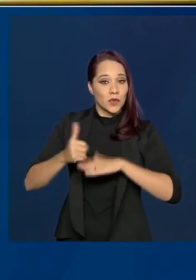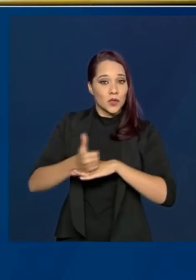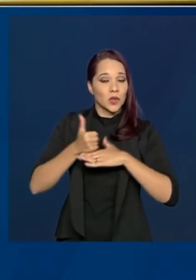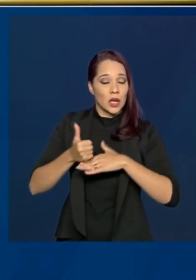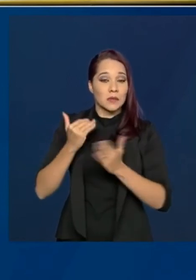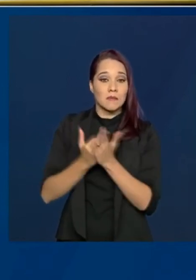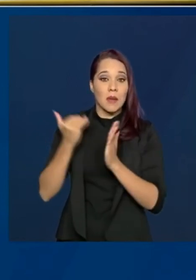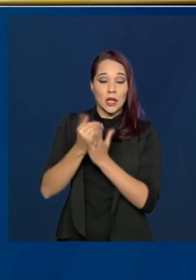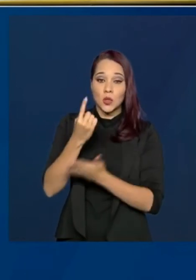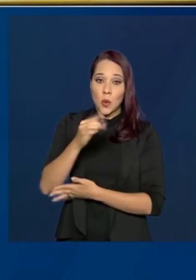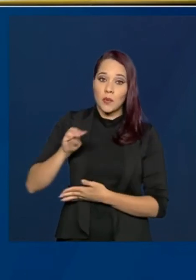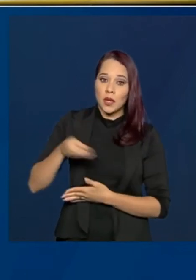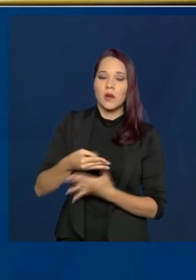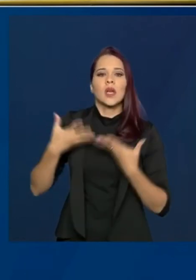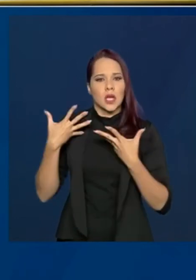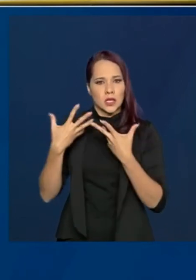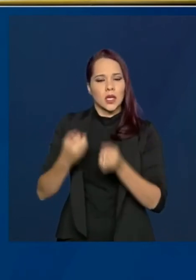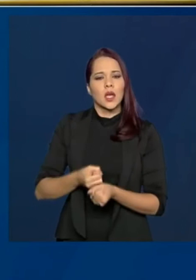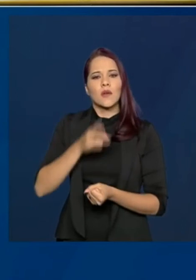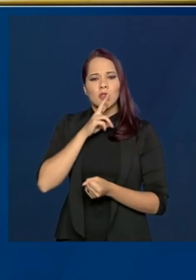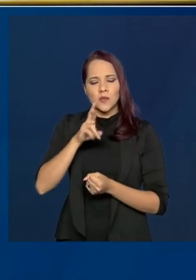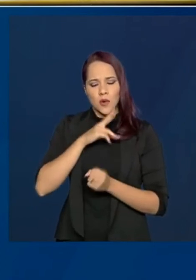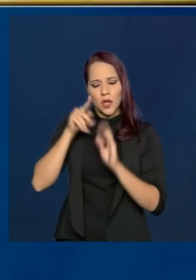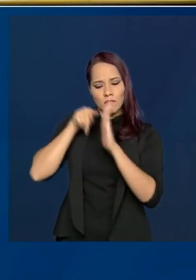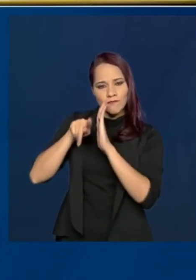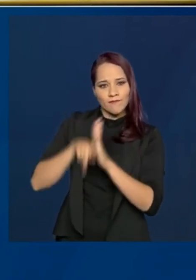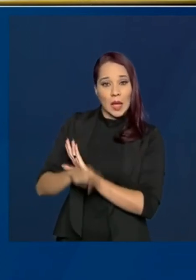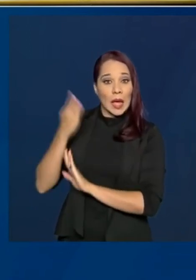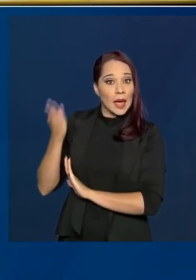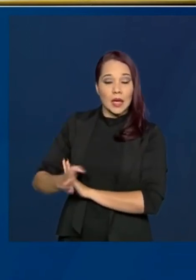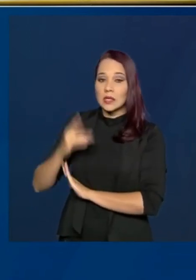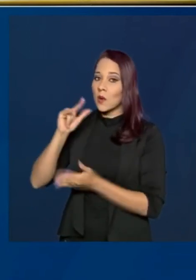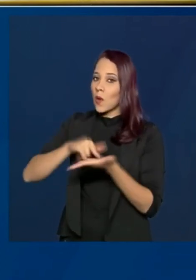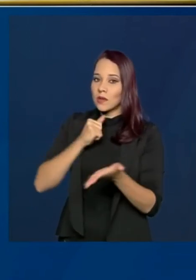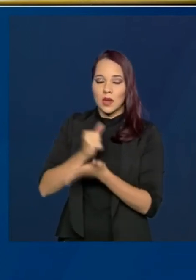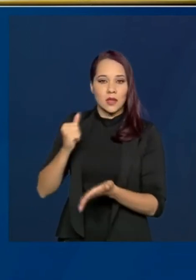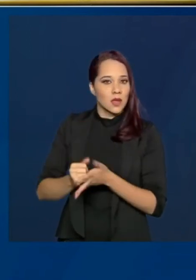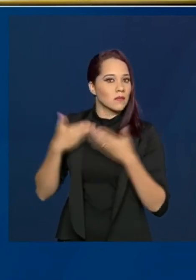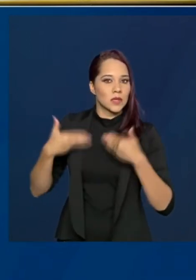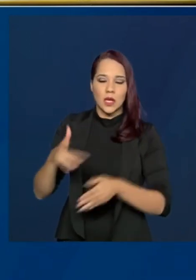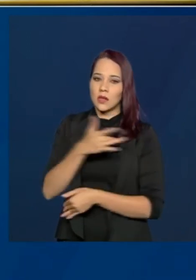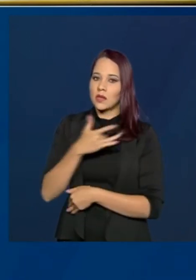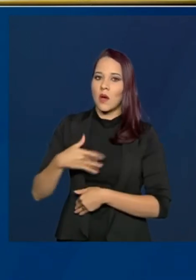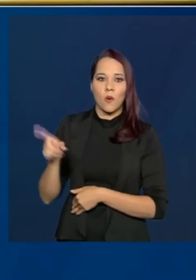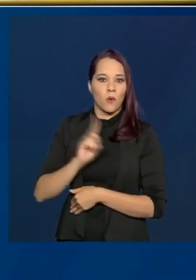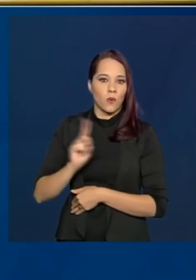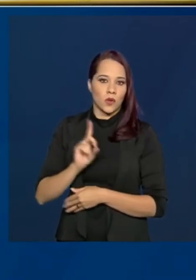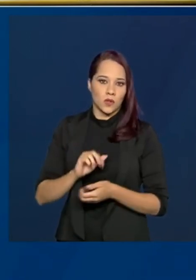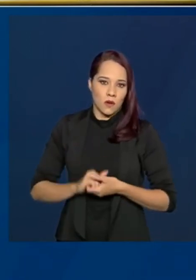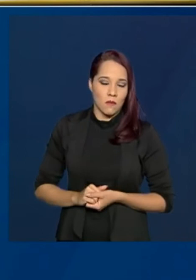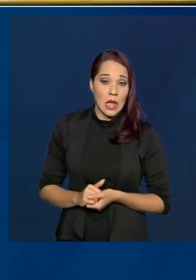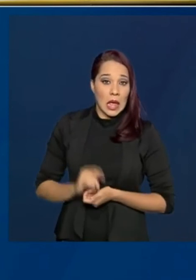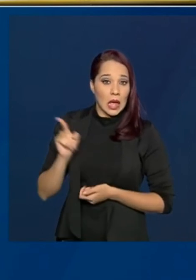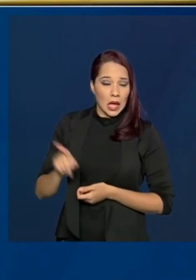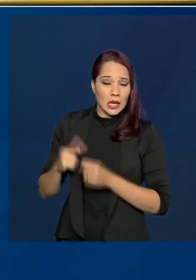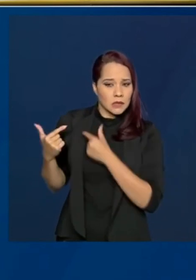mais de 1 milhão que aceitaram responder o questionário. Esses não estão contratados pelo Ministério da Saúde, ou seja, não estão